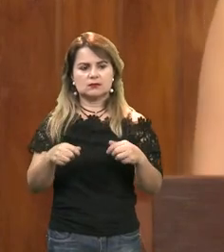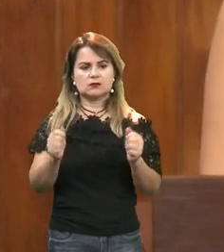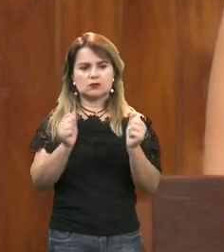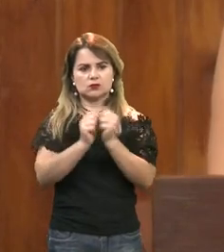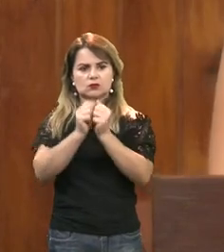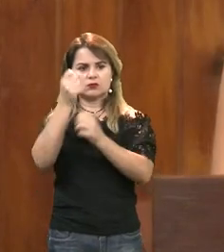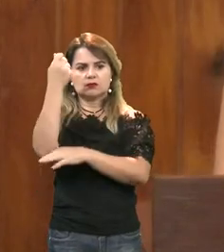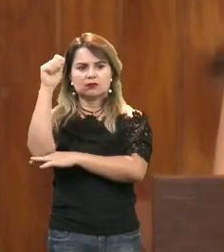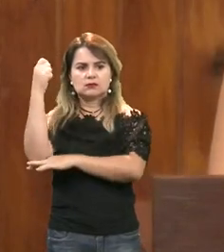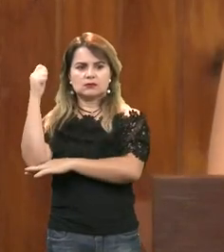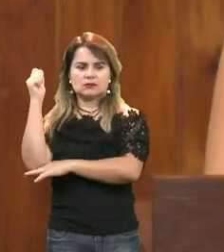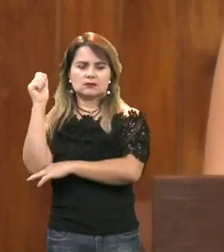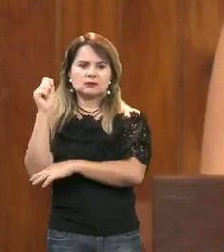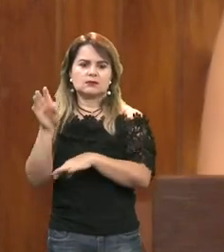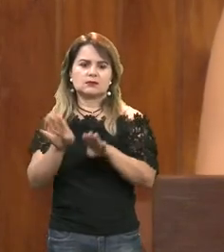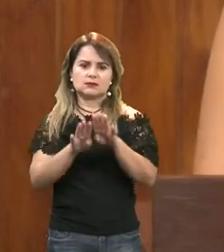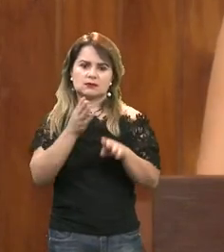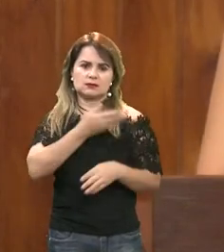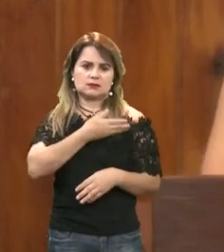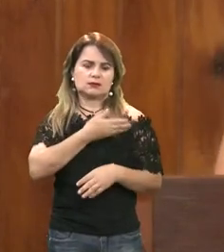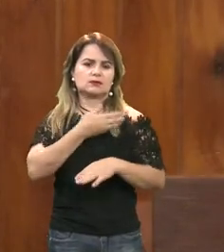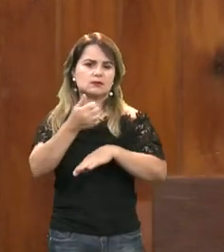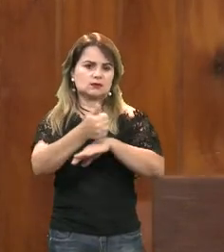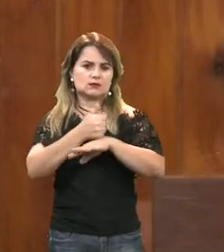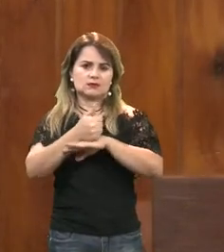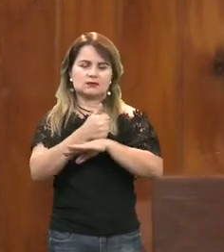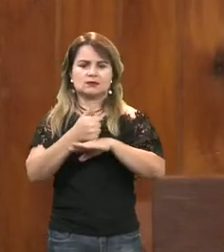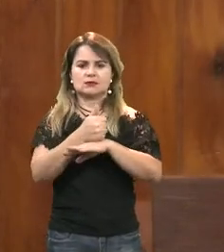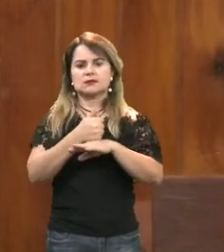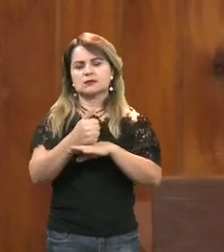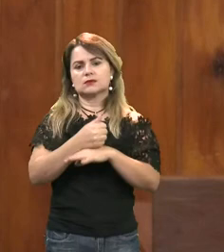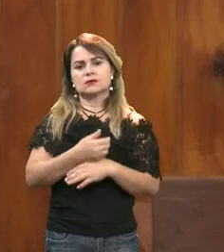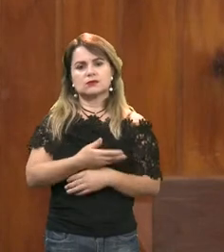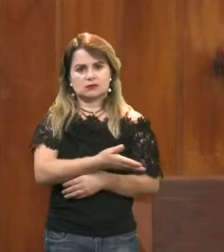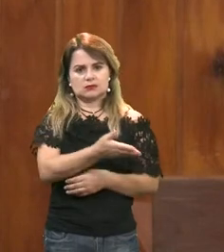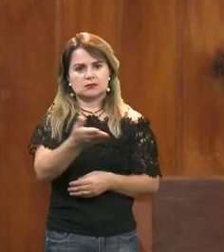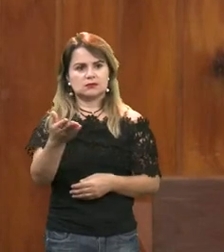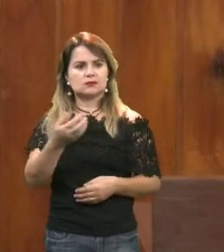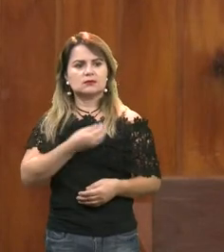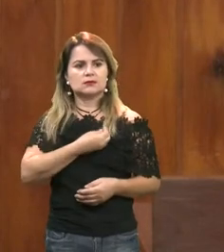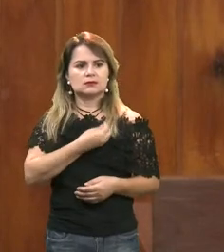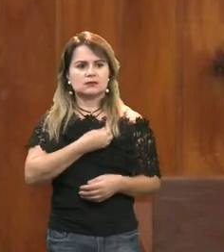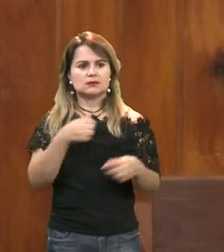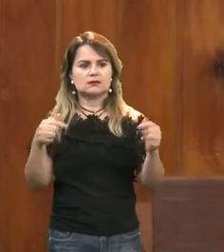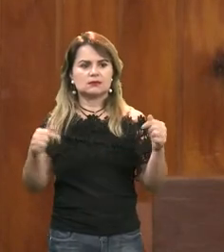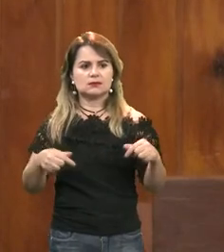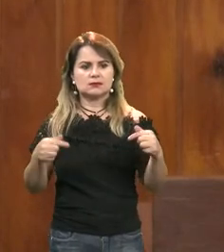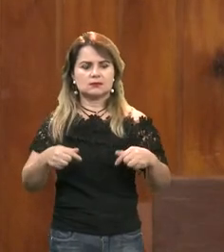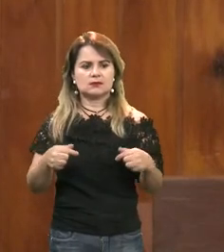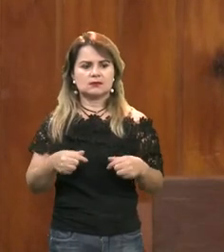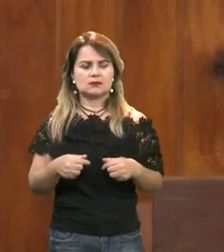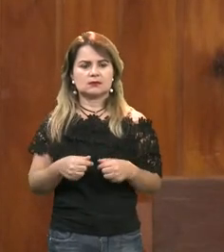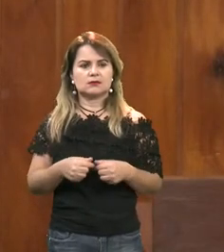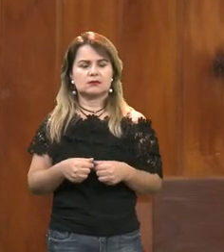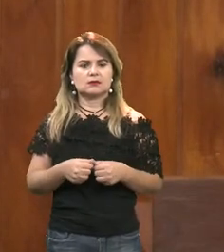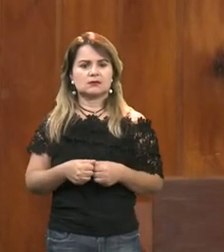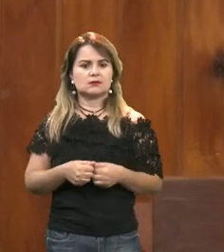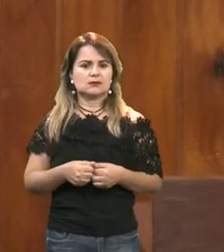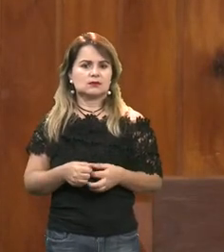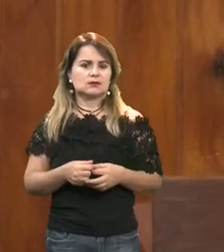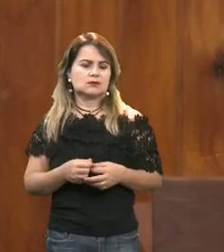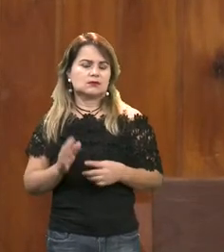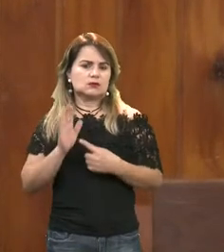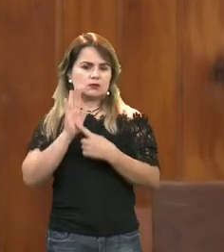os nobres colegas de profissão, a todos que aqui estão nesse marco, se assim eu posso